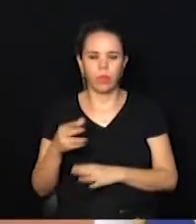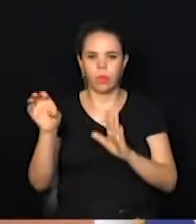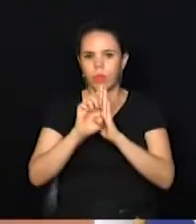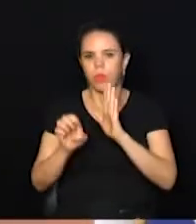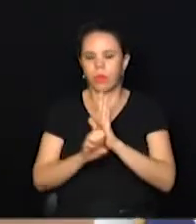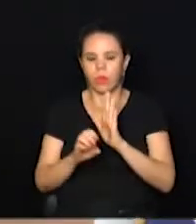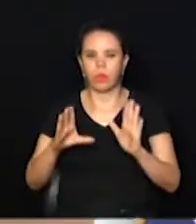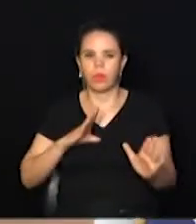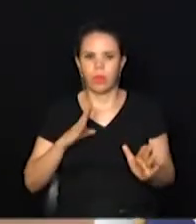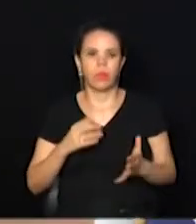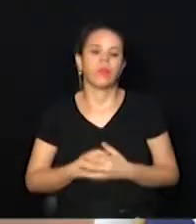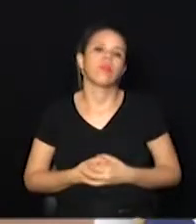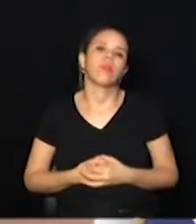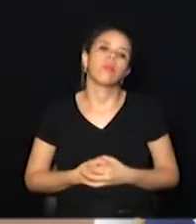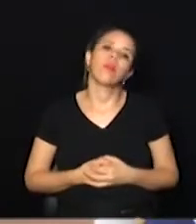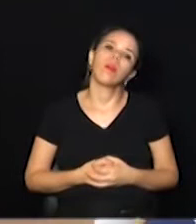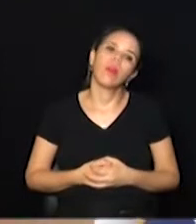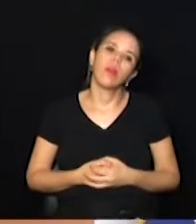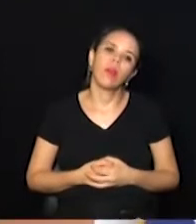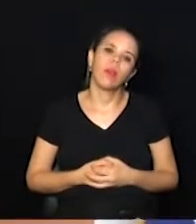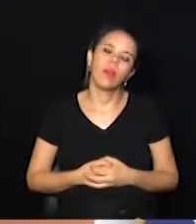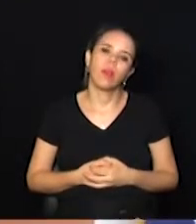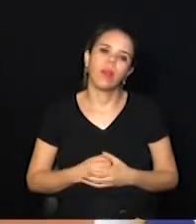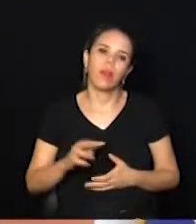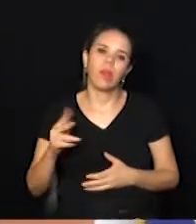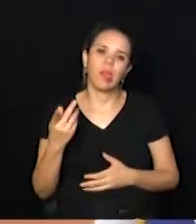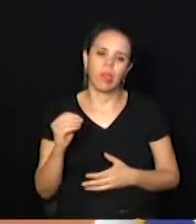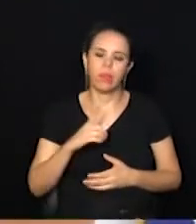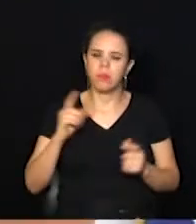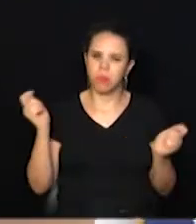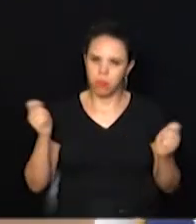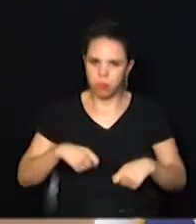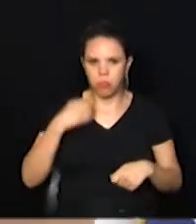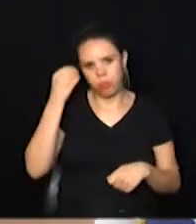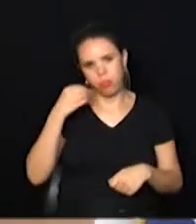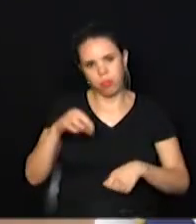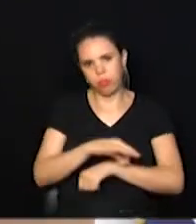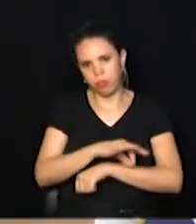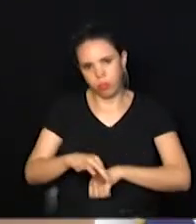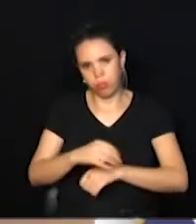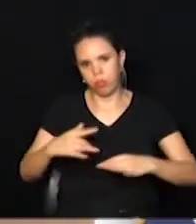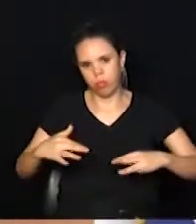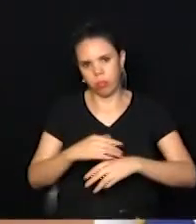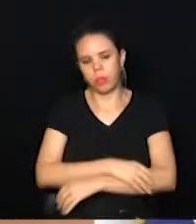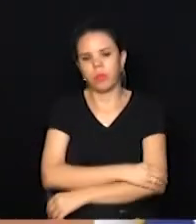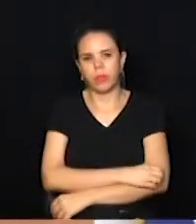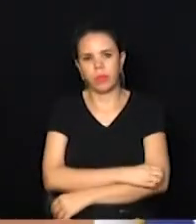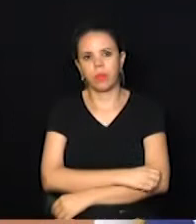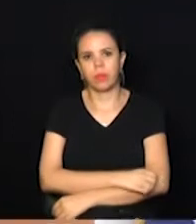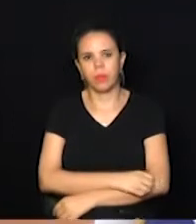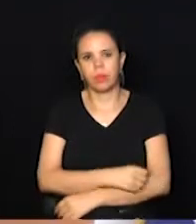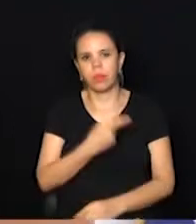Cidades. E o Toninho tinha competência para isso. Ele era arquiteto, era urbanista, como alguém falou